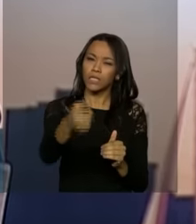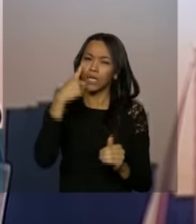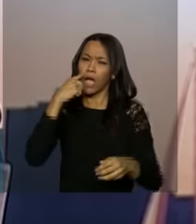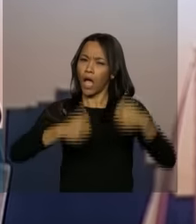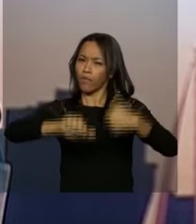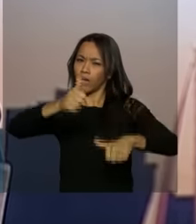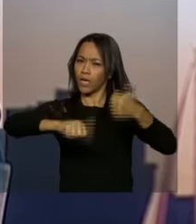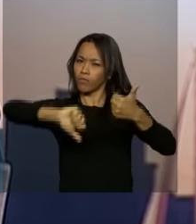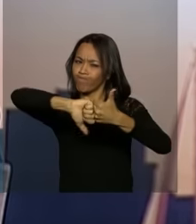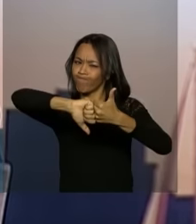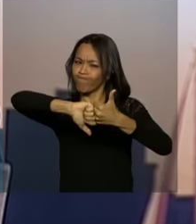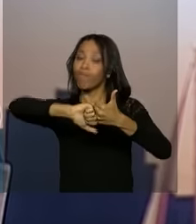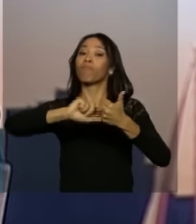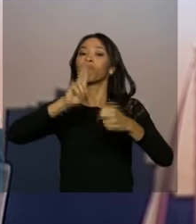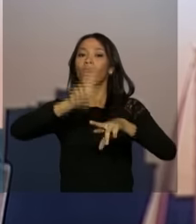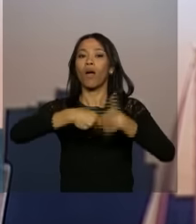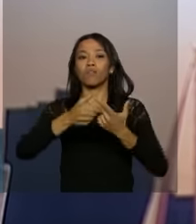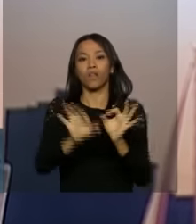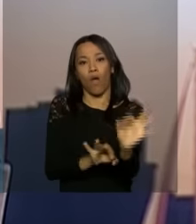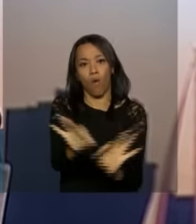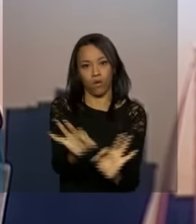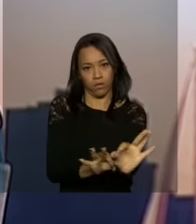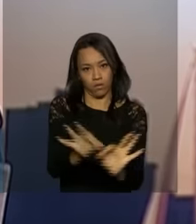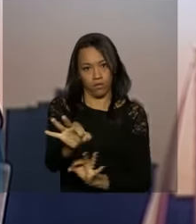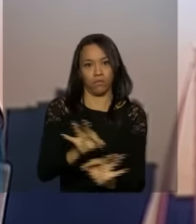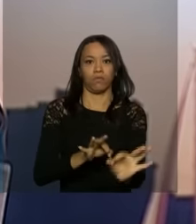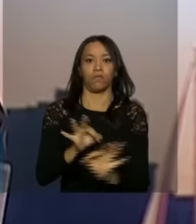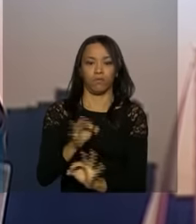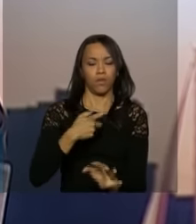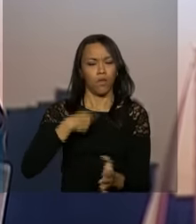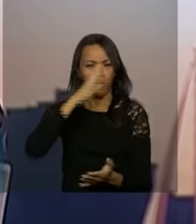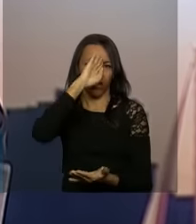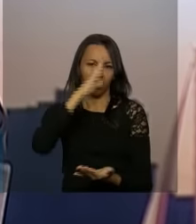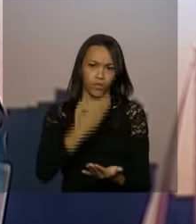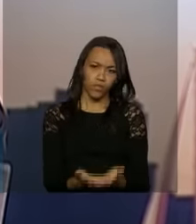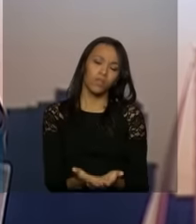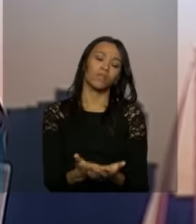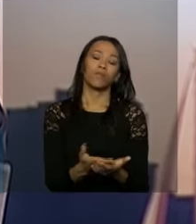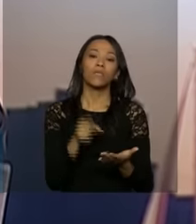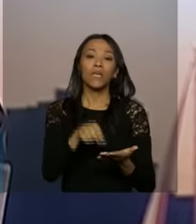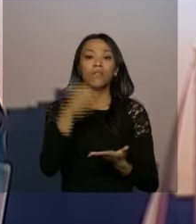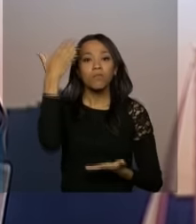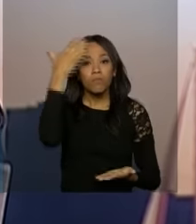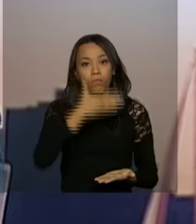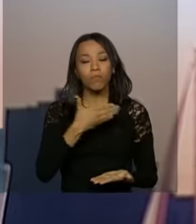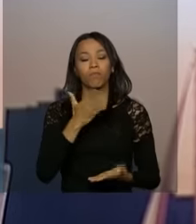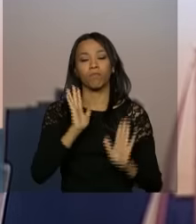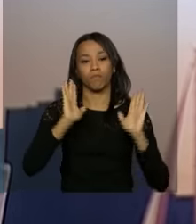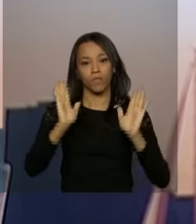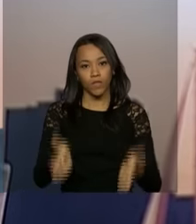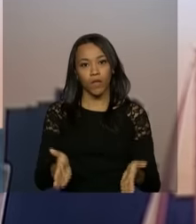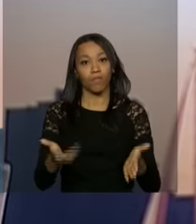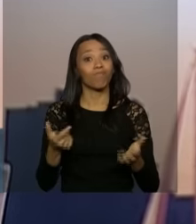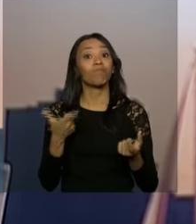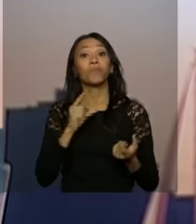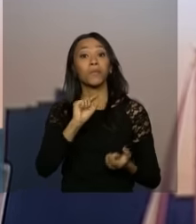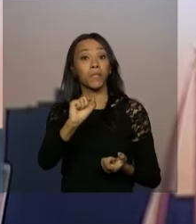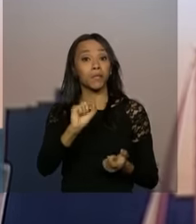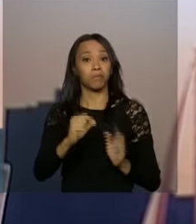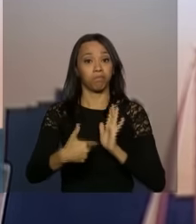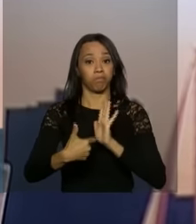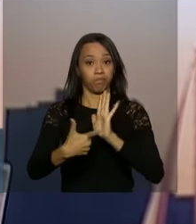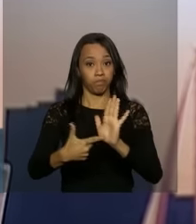que eu tenho certeza que será impecável, e acredito que essa demonstração dada pelo prefeito